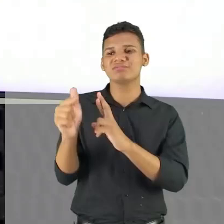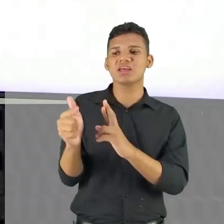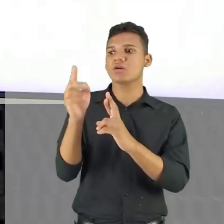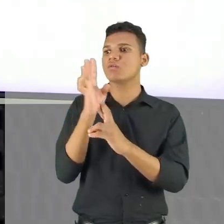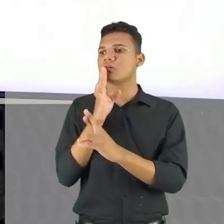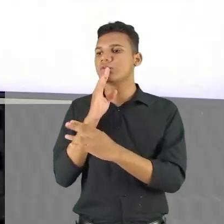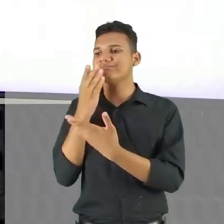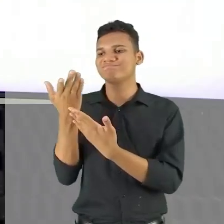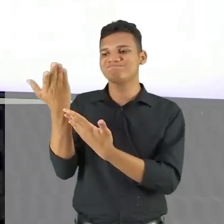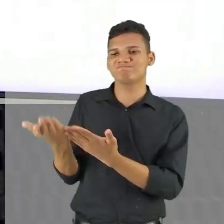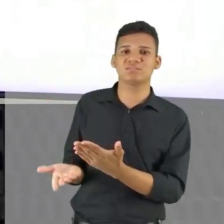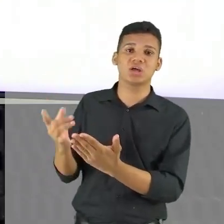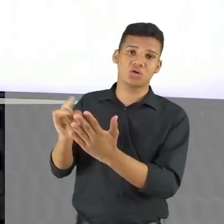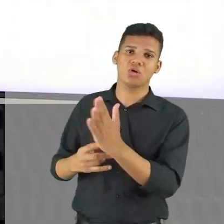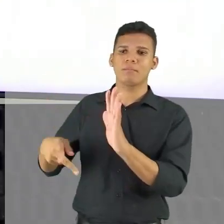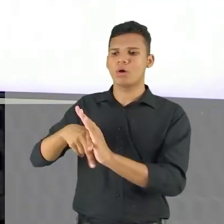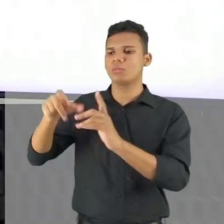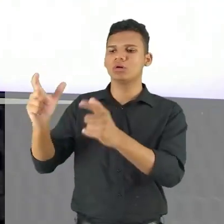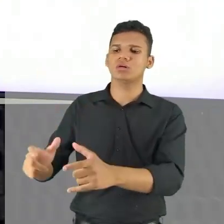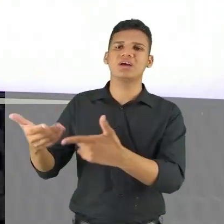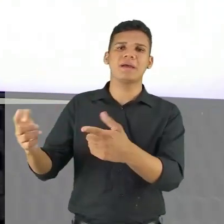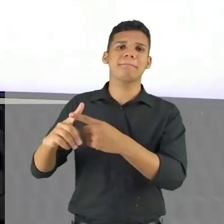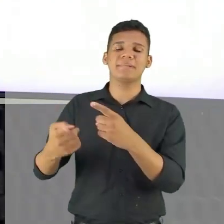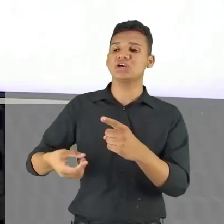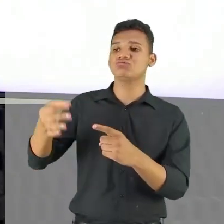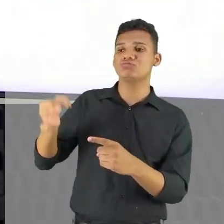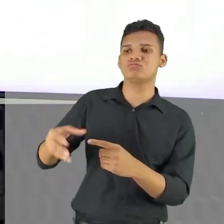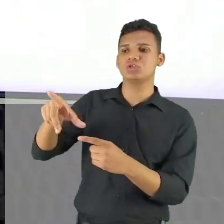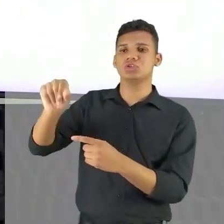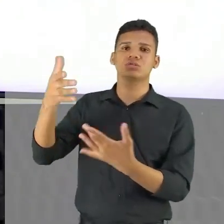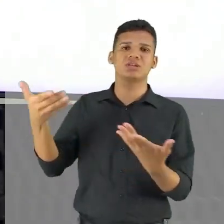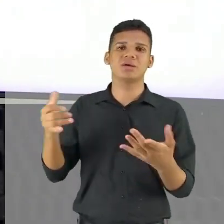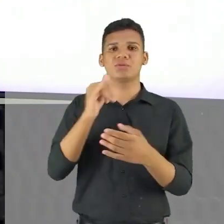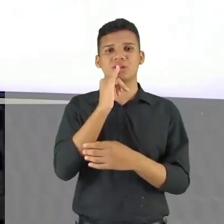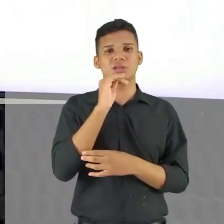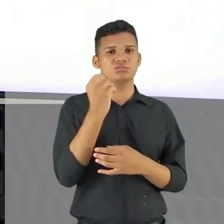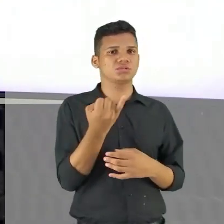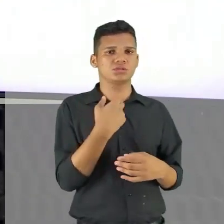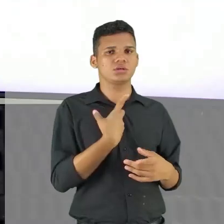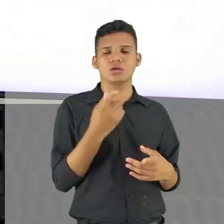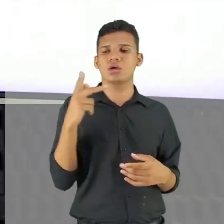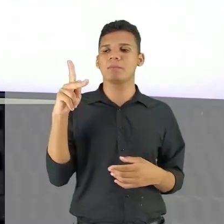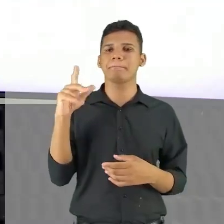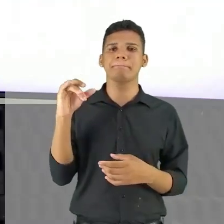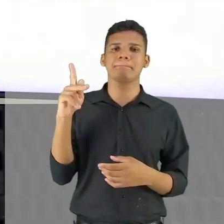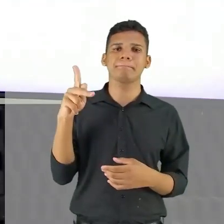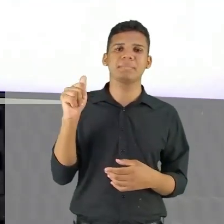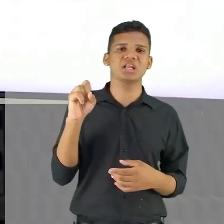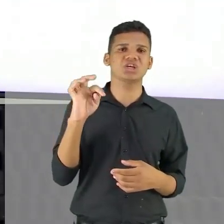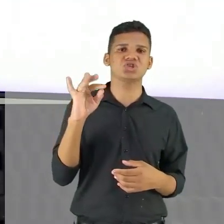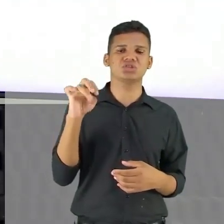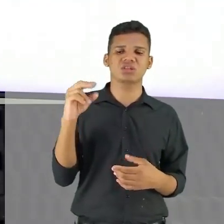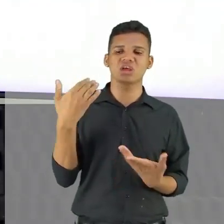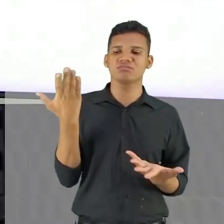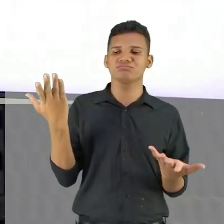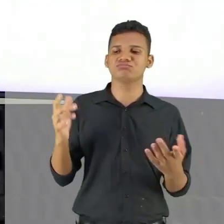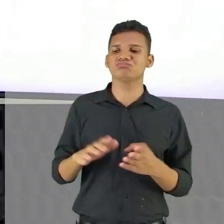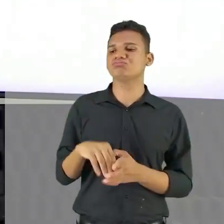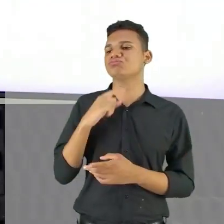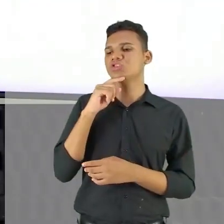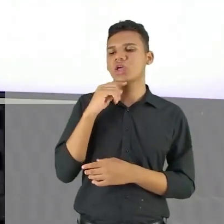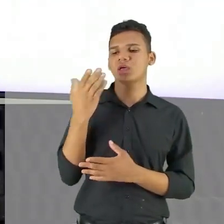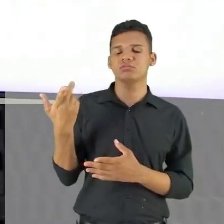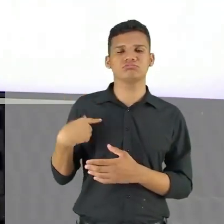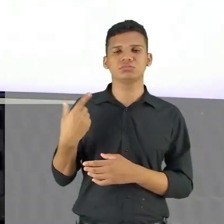pela delimitação territorial que foi definida. É como se o território palestino não fosse de ninguém, grosseiramente